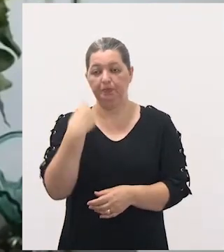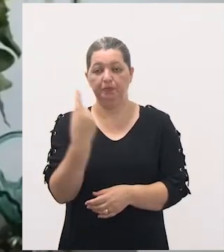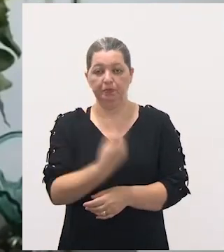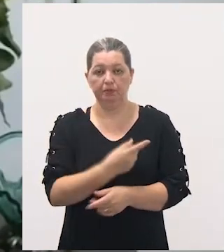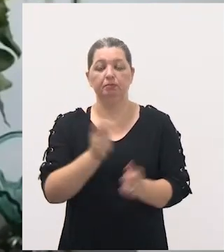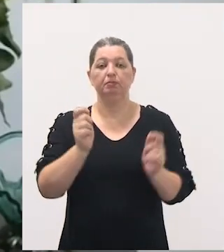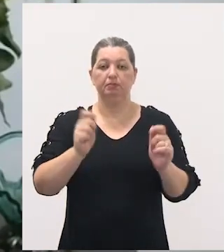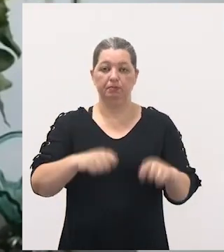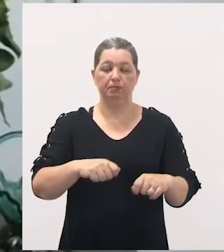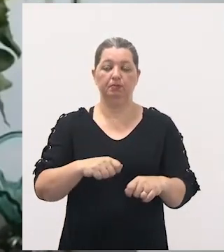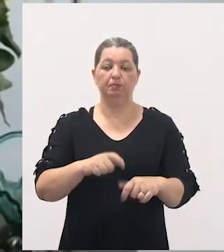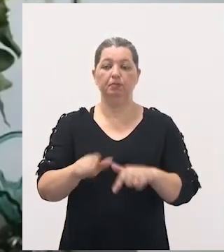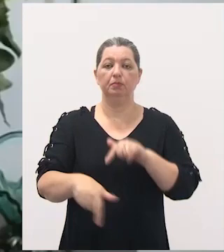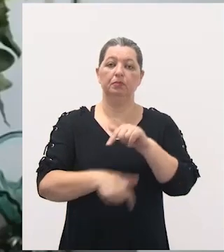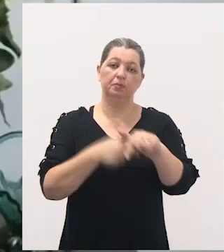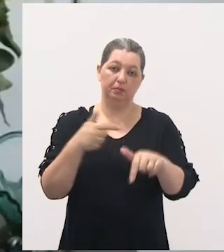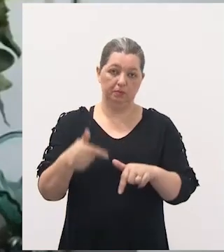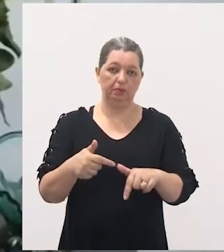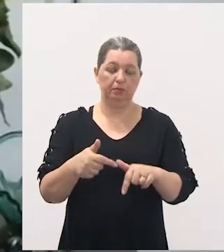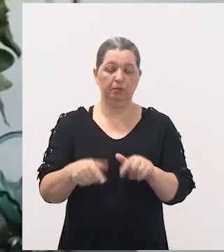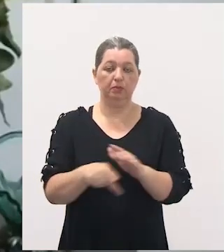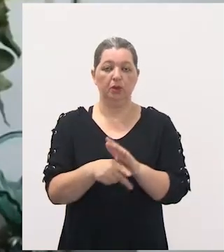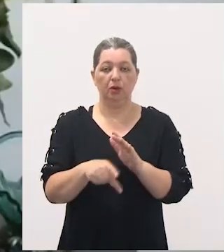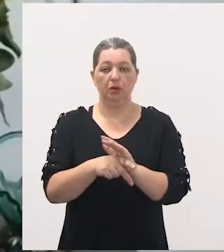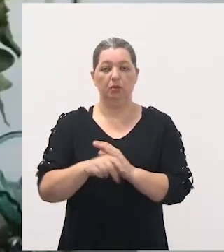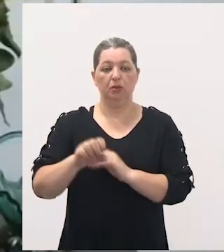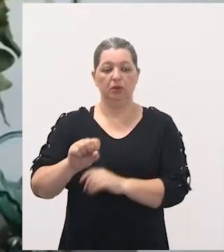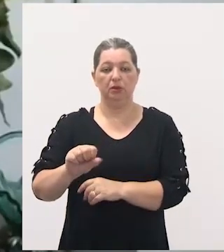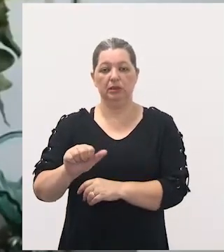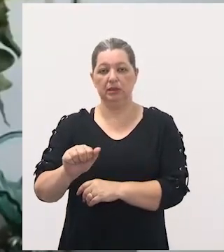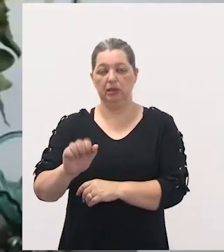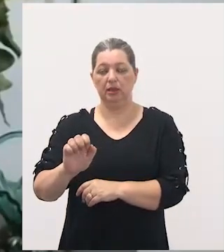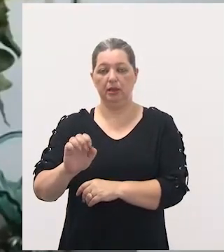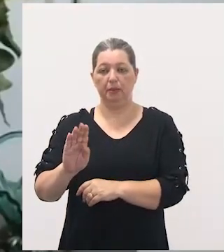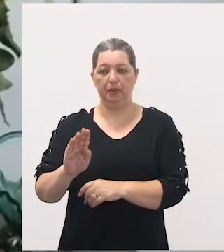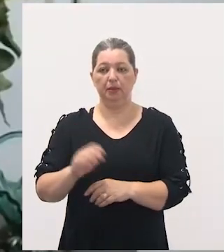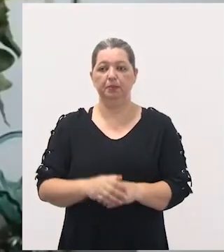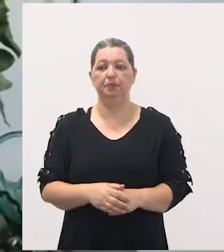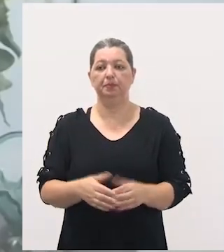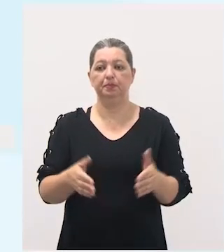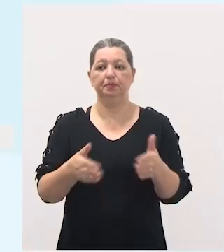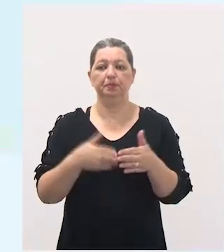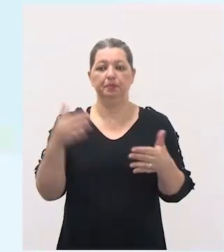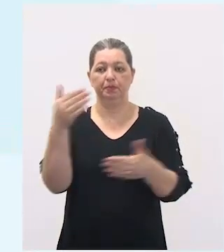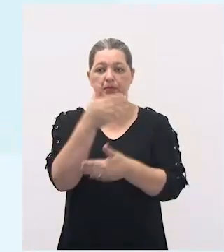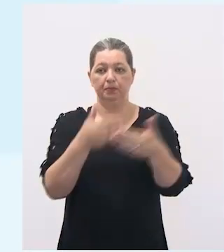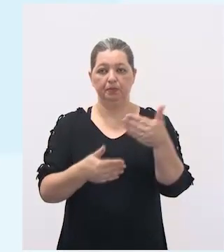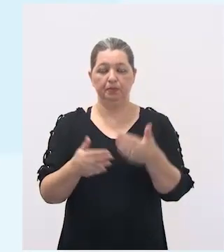então, trabalharmos no SAEB. Então, por favor, eu aguardo o próximo slide.